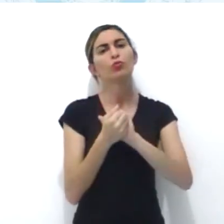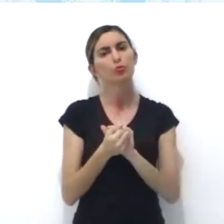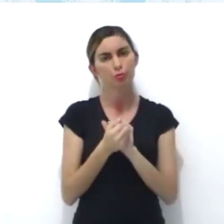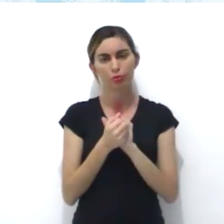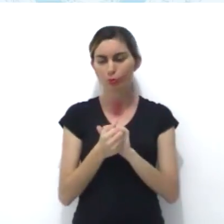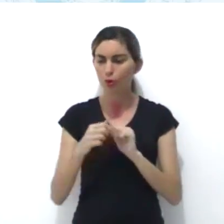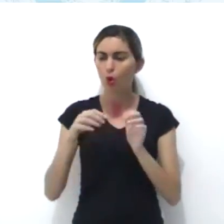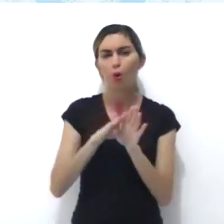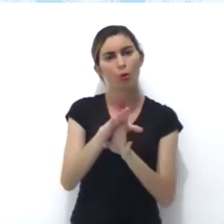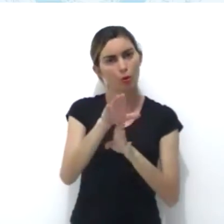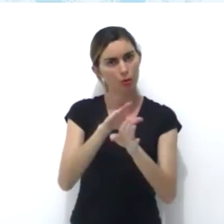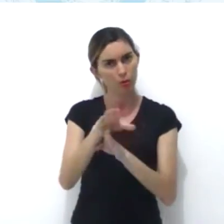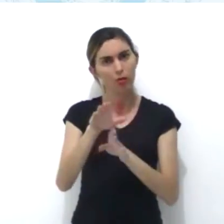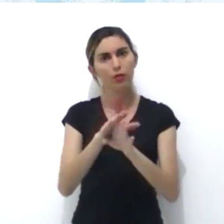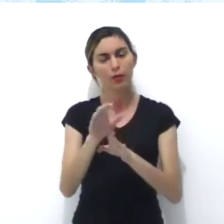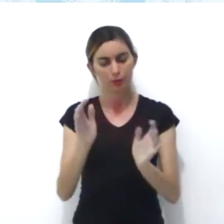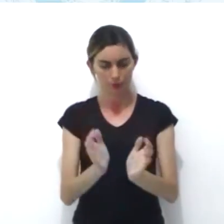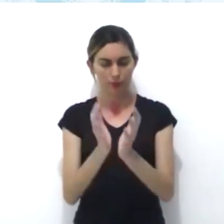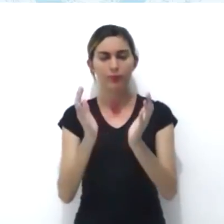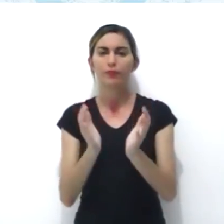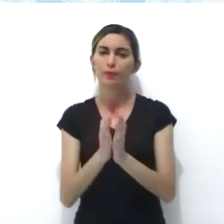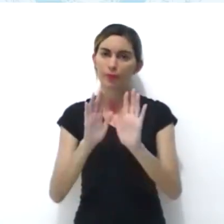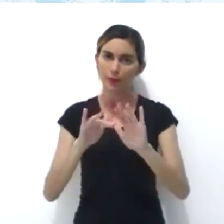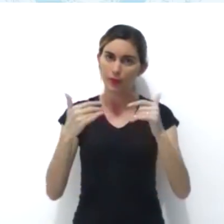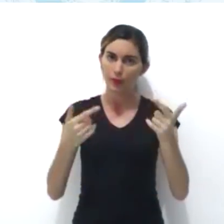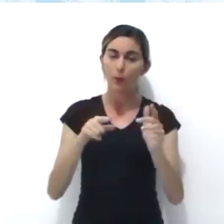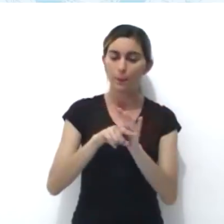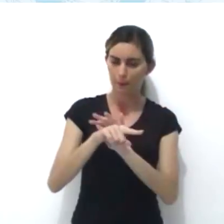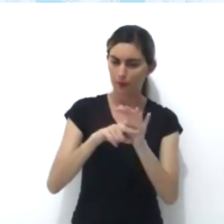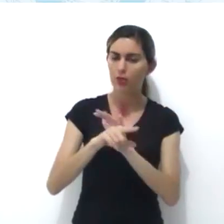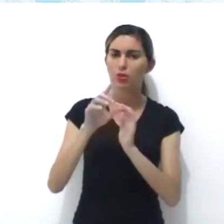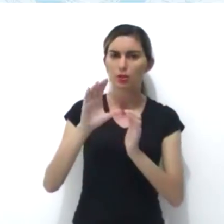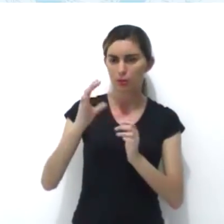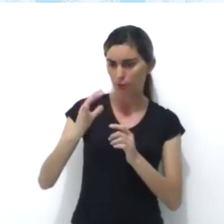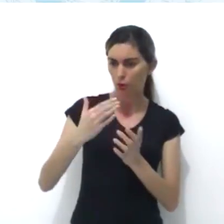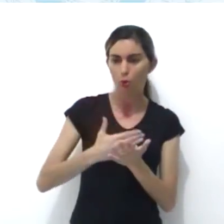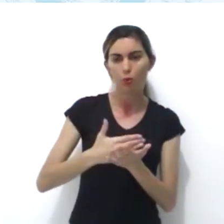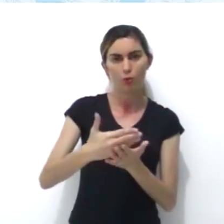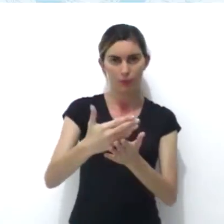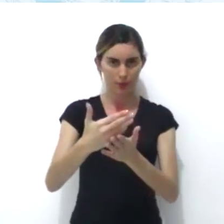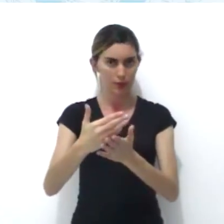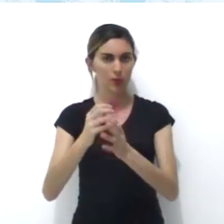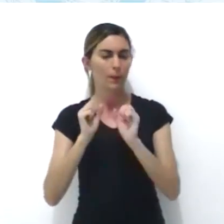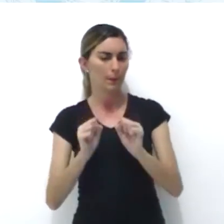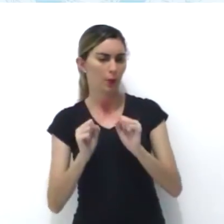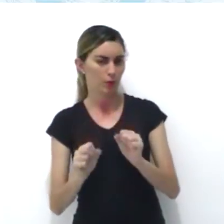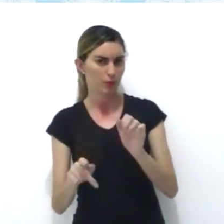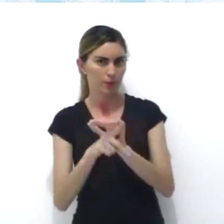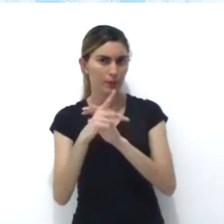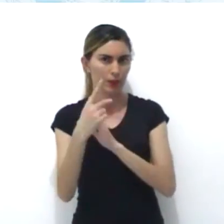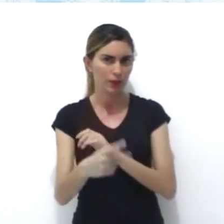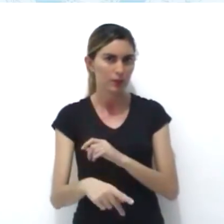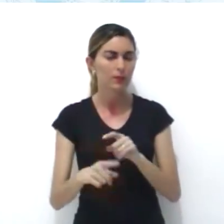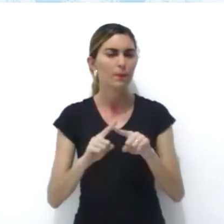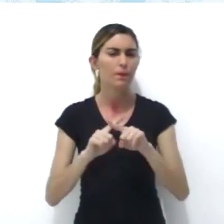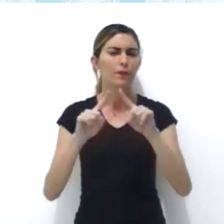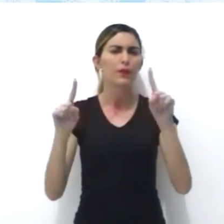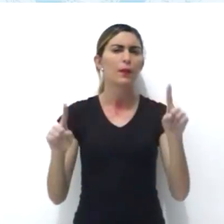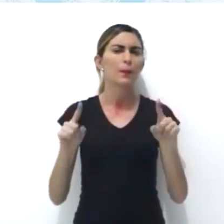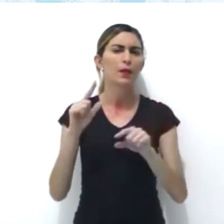e juntos iremos orientar esse grupo. Então, a pesquisa científica começa a partir daí, de quem pode fazer